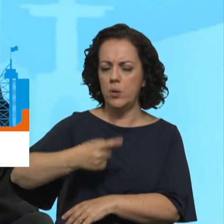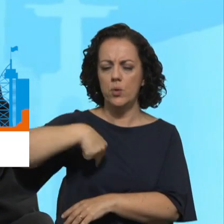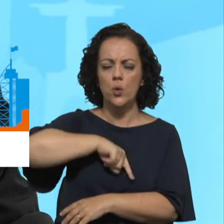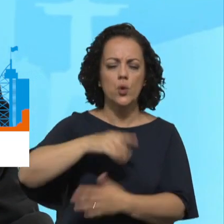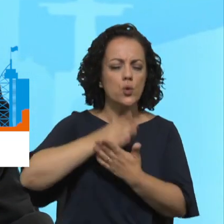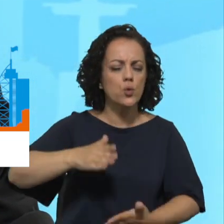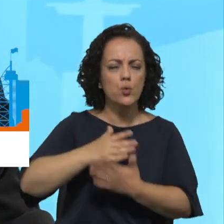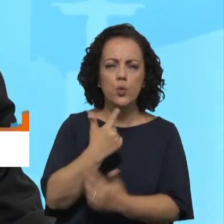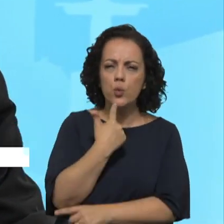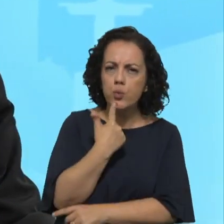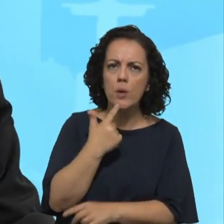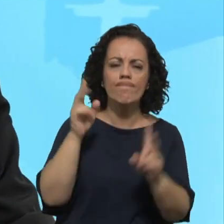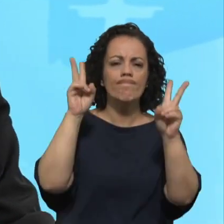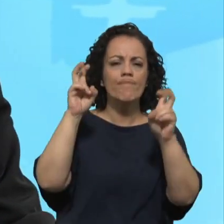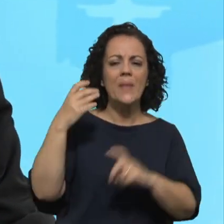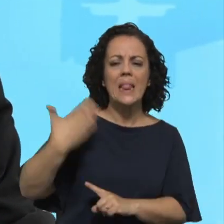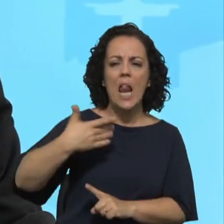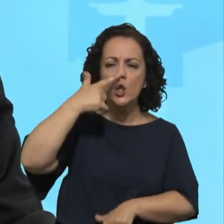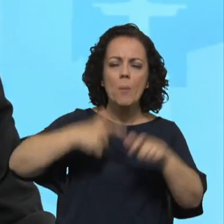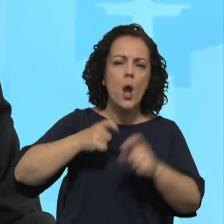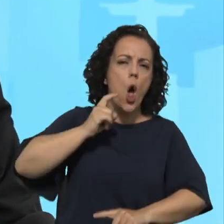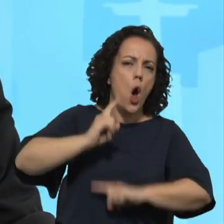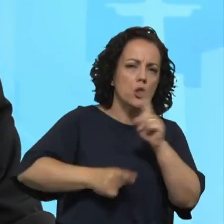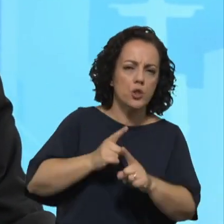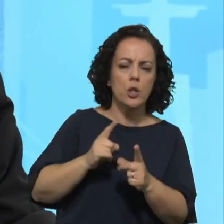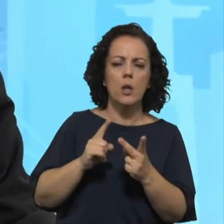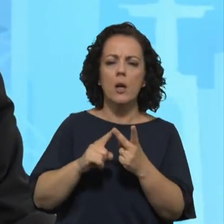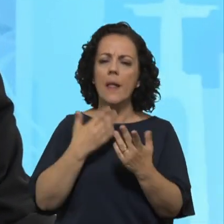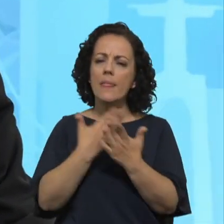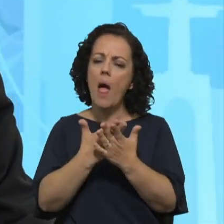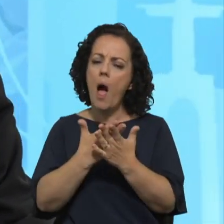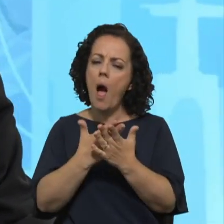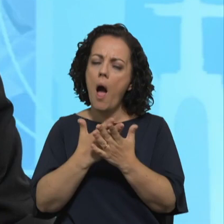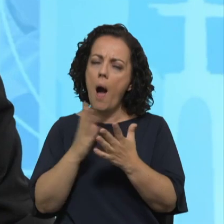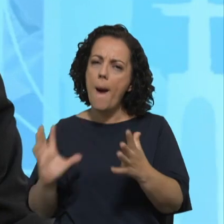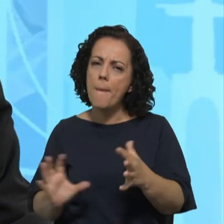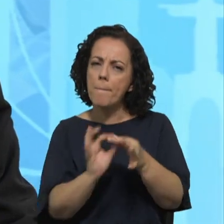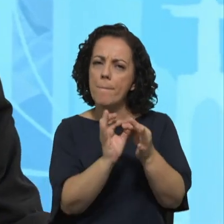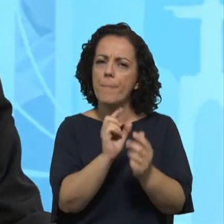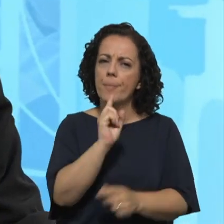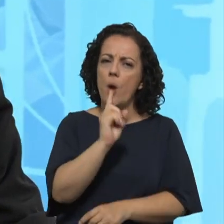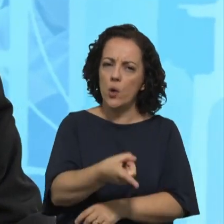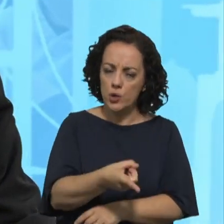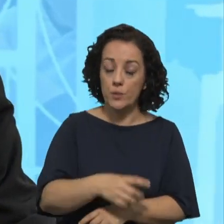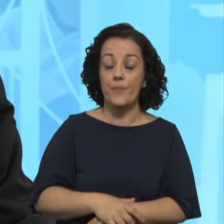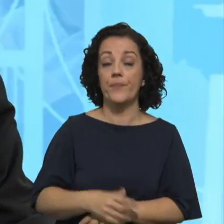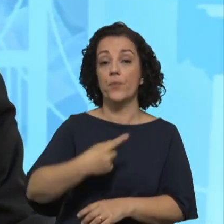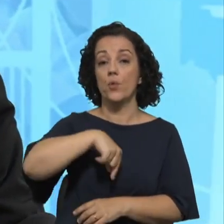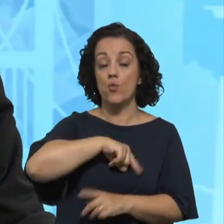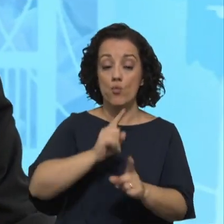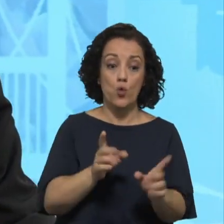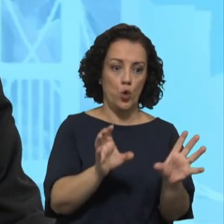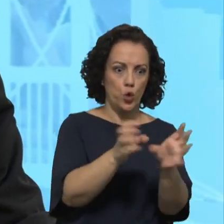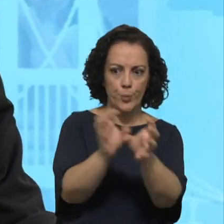imenso acerca do que é que são direitos humanos, do que é que está por detrás de tudo isso. Começámos a formar grupos, a criar muitas